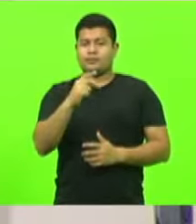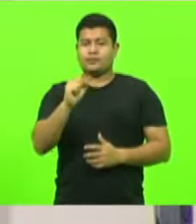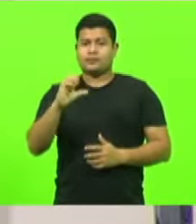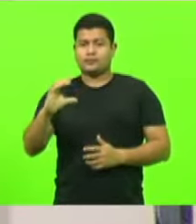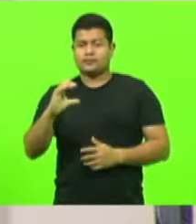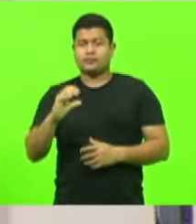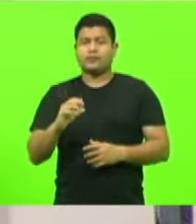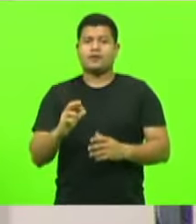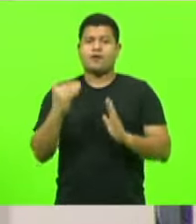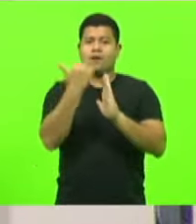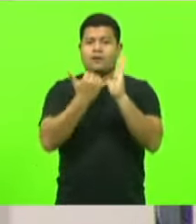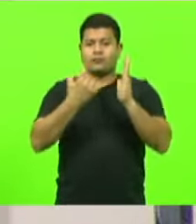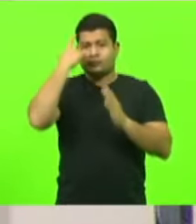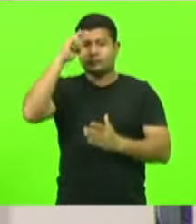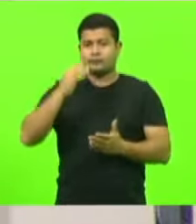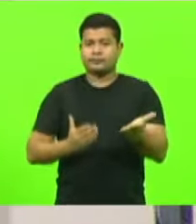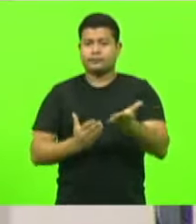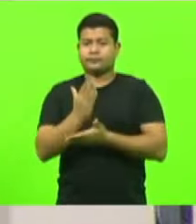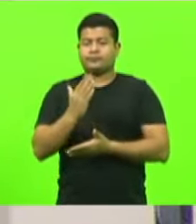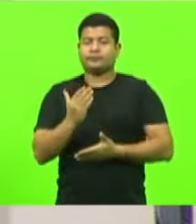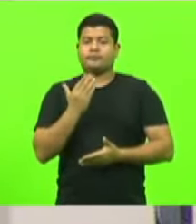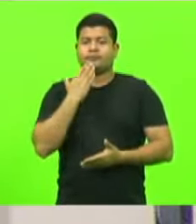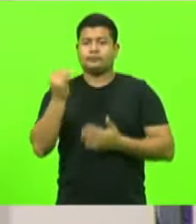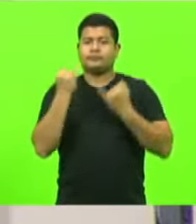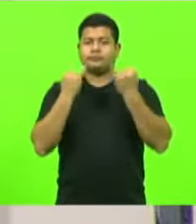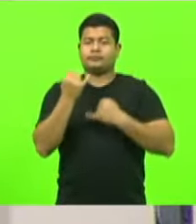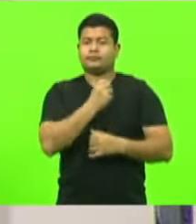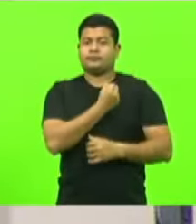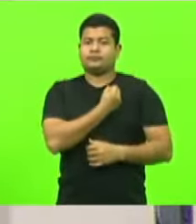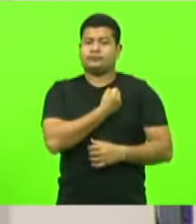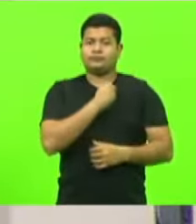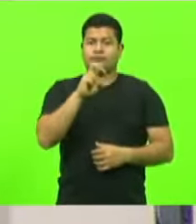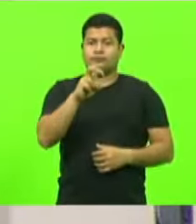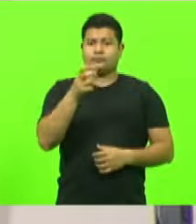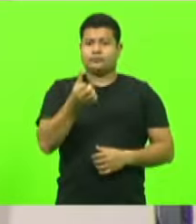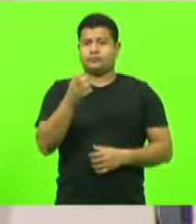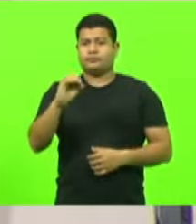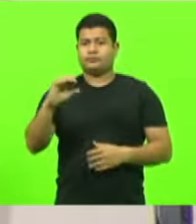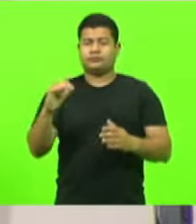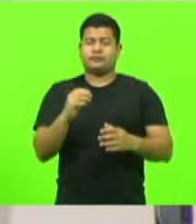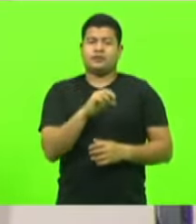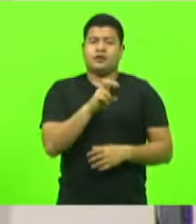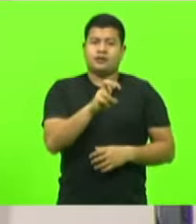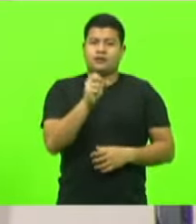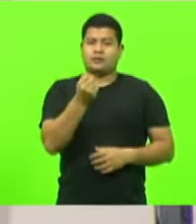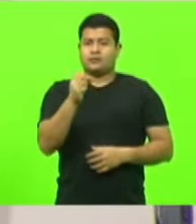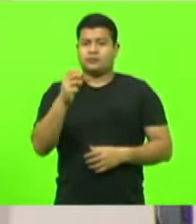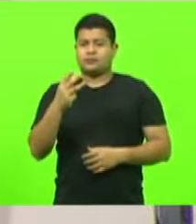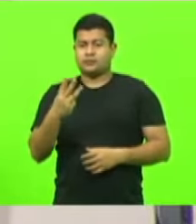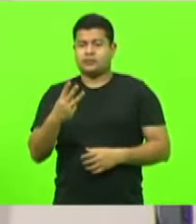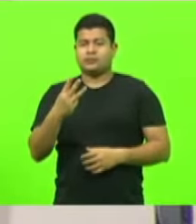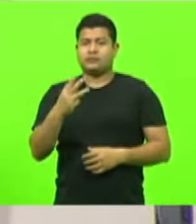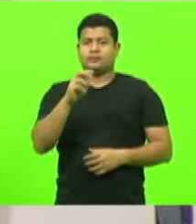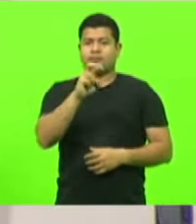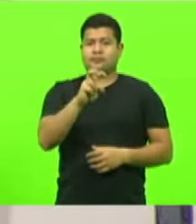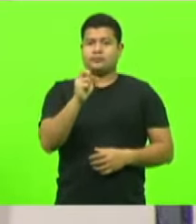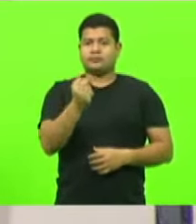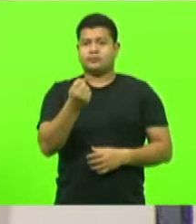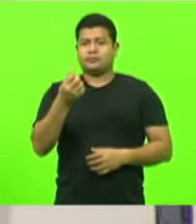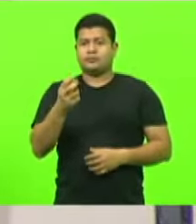Foram aprovados os pedidos de informação números 560, 580, 583,